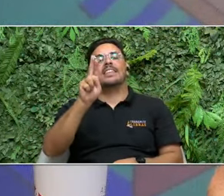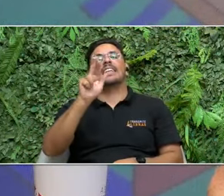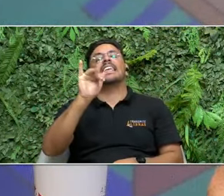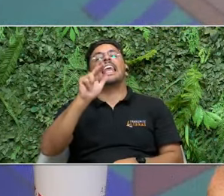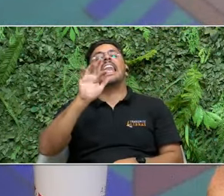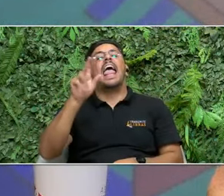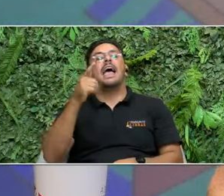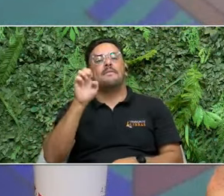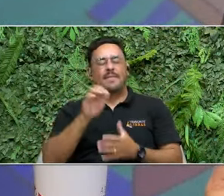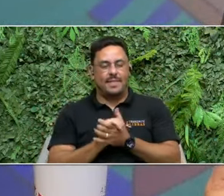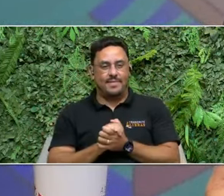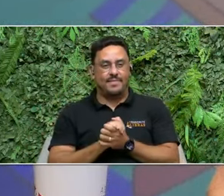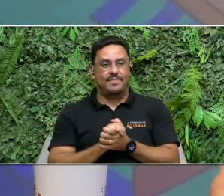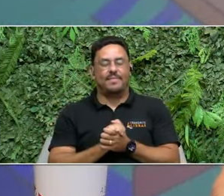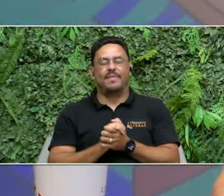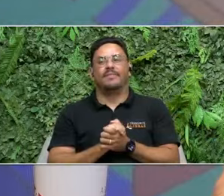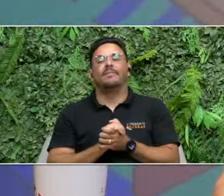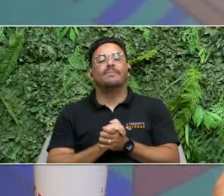Melo